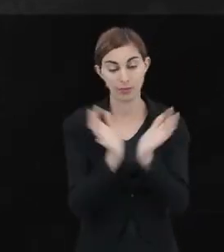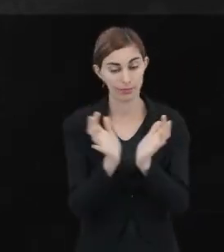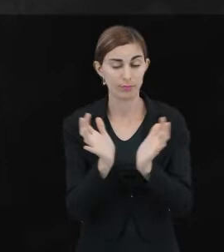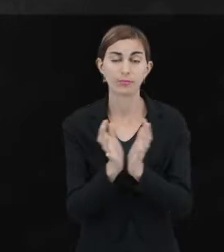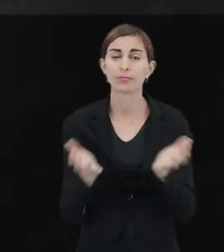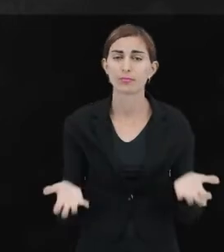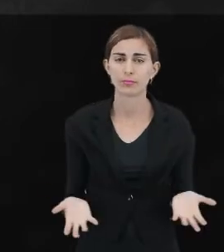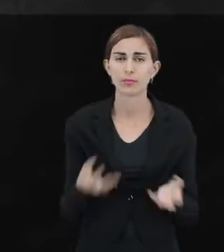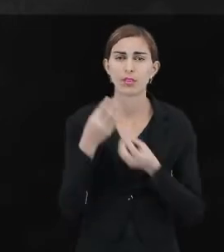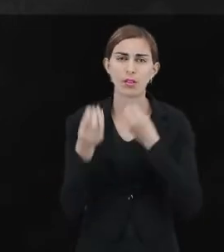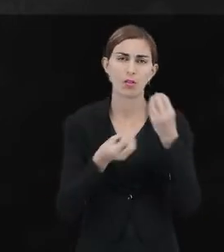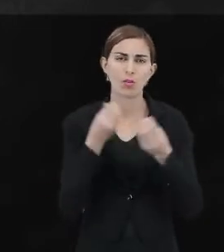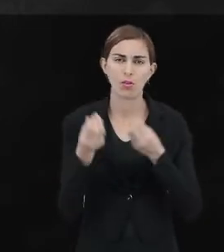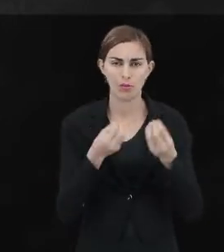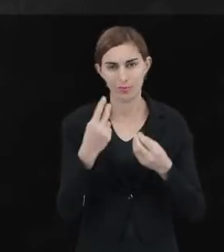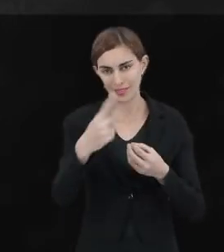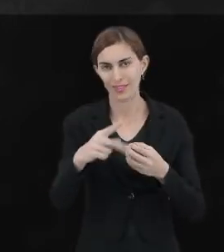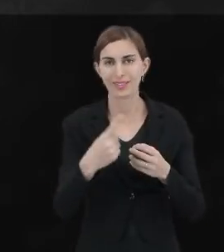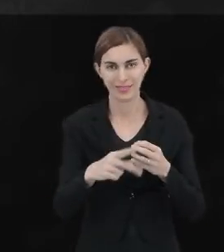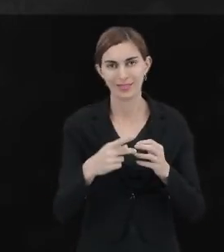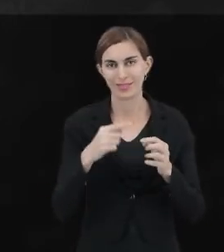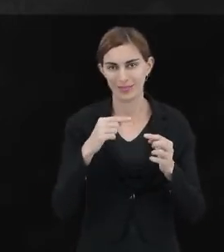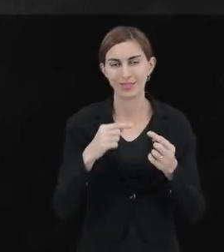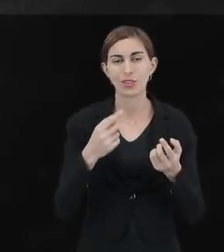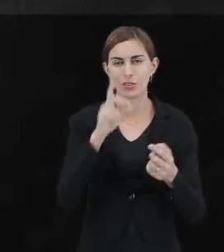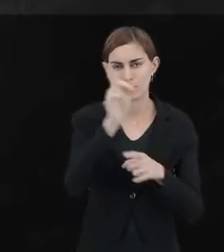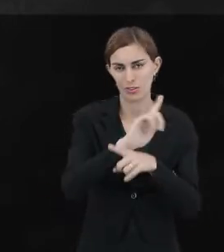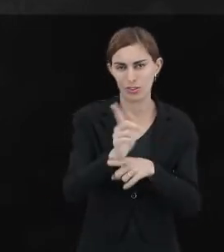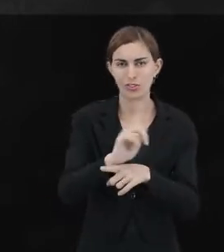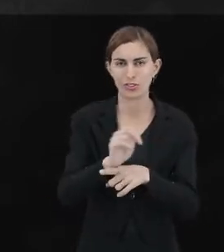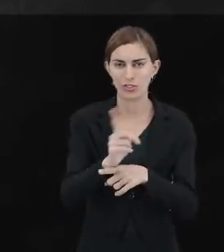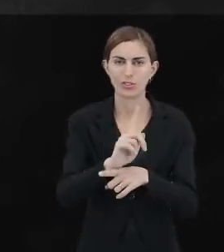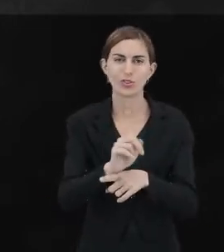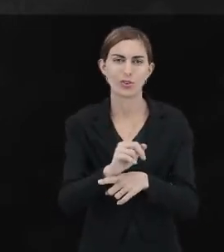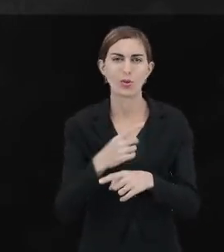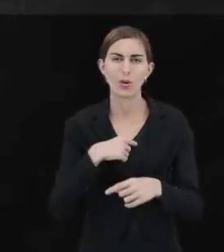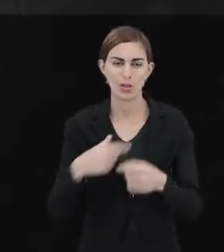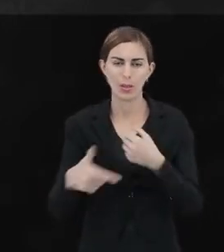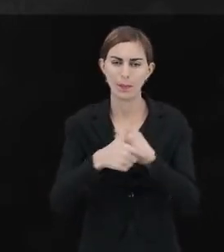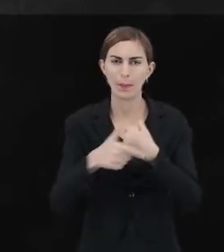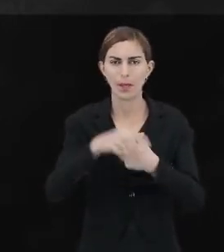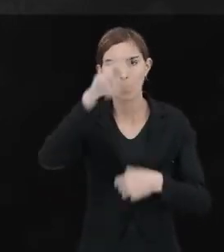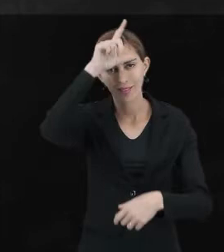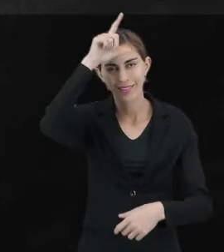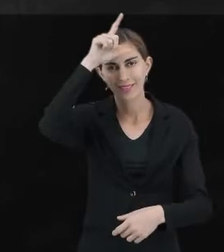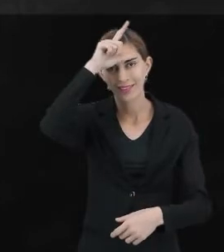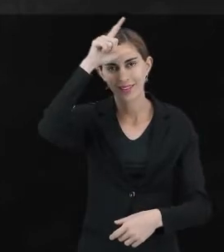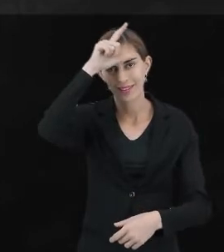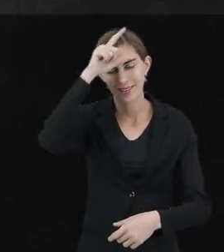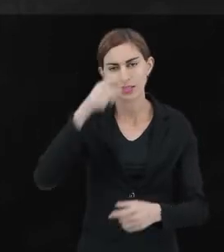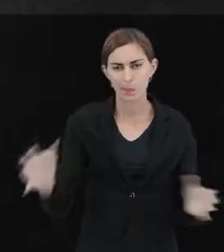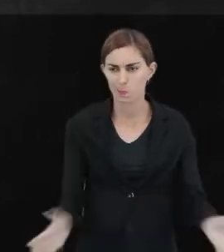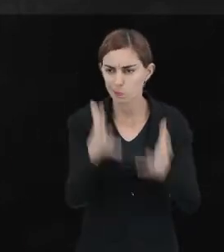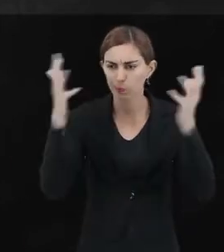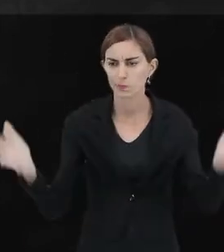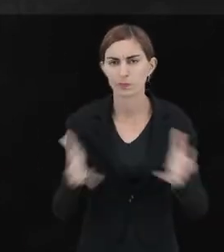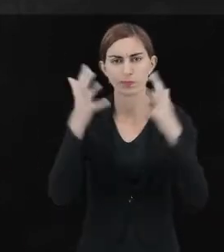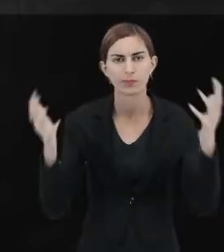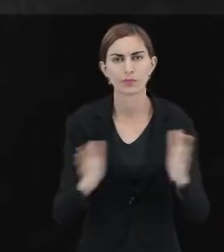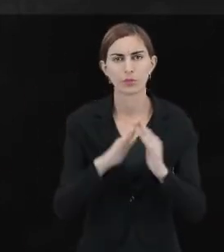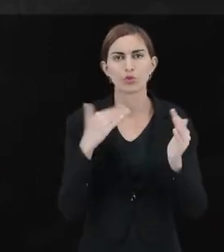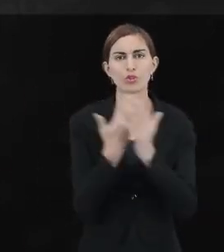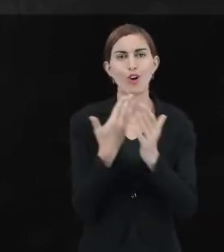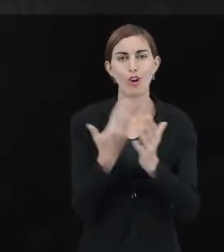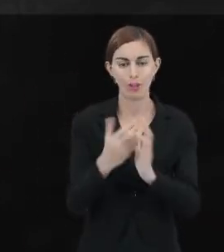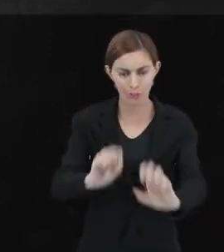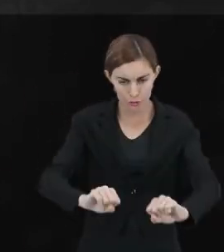grupo. Bom, nesse contexto, o gestor escolar exerce um papel de liderança. Ele mobiliza a escola por